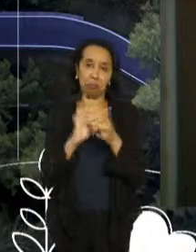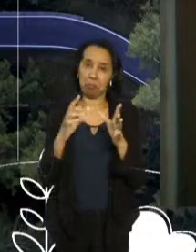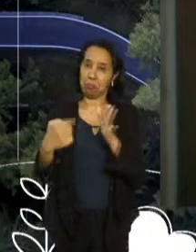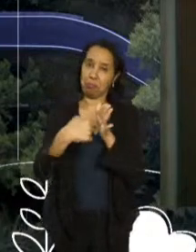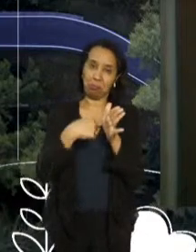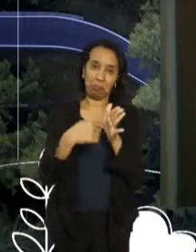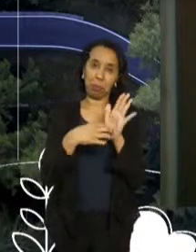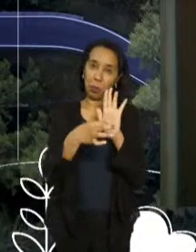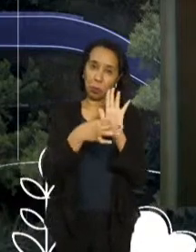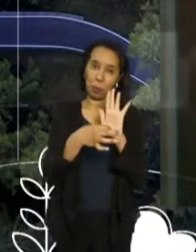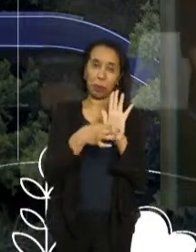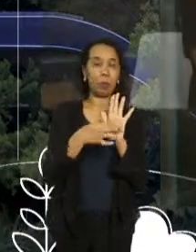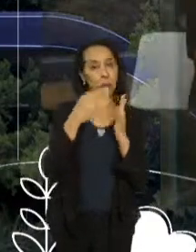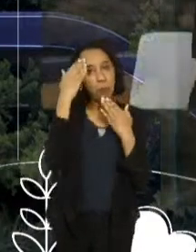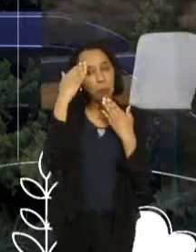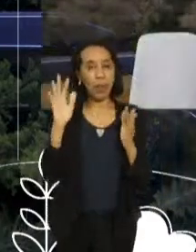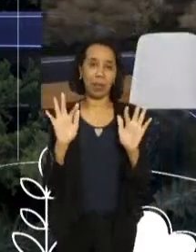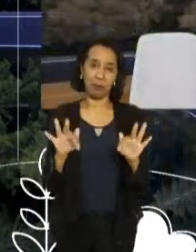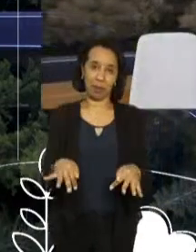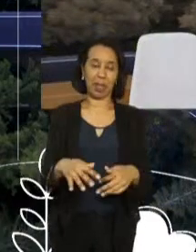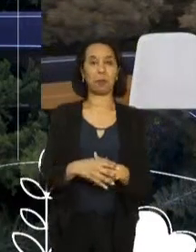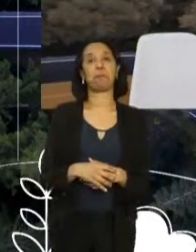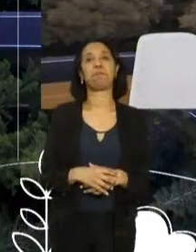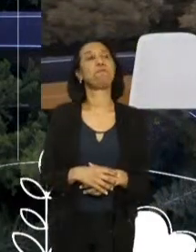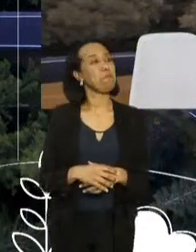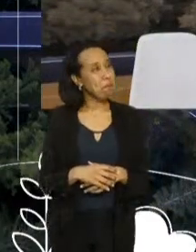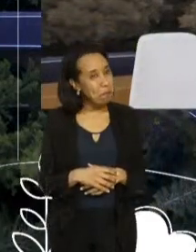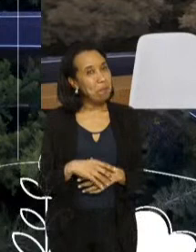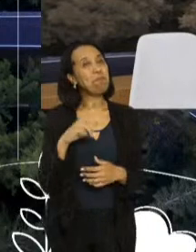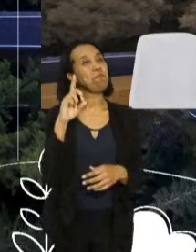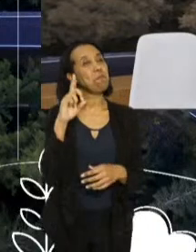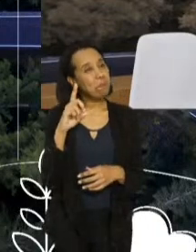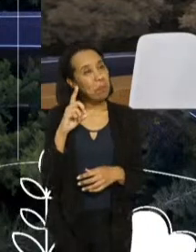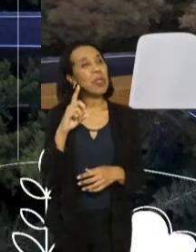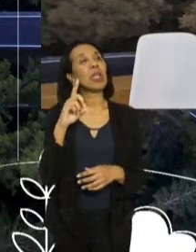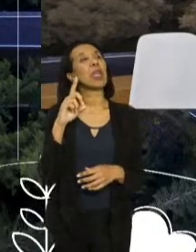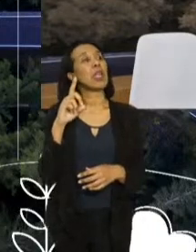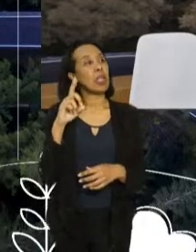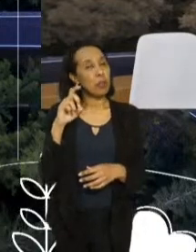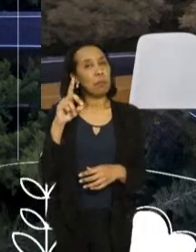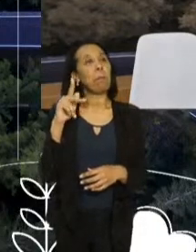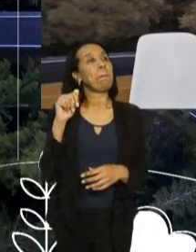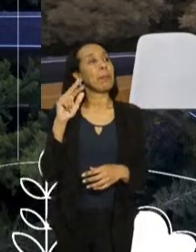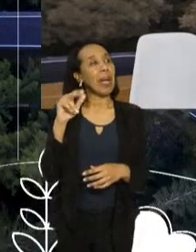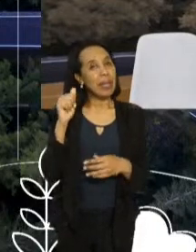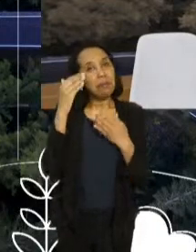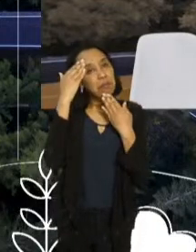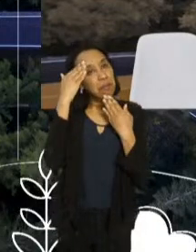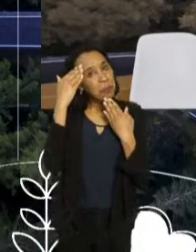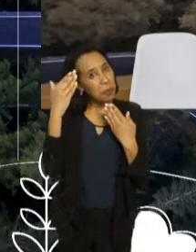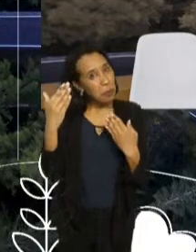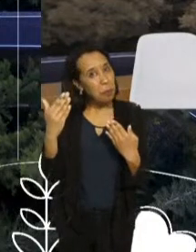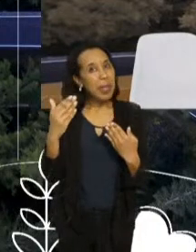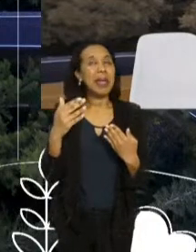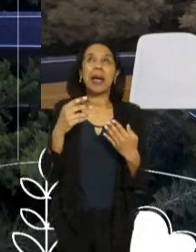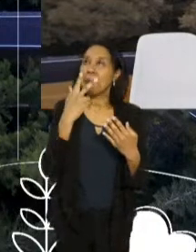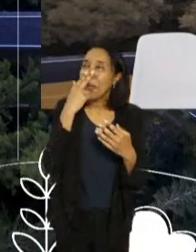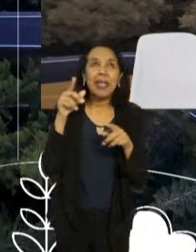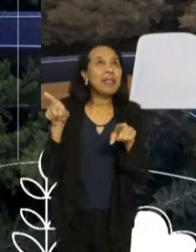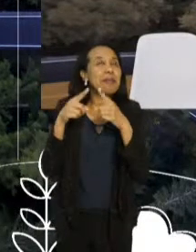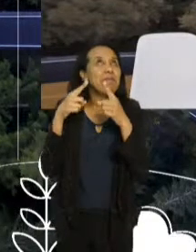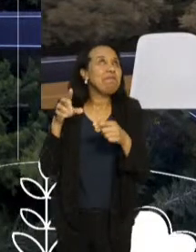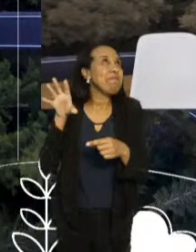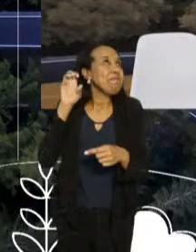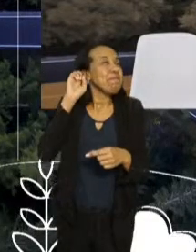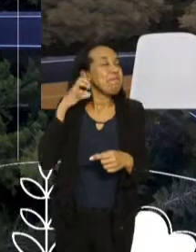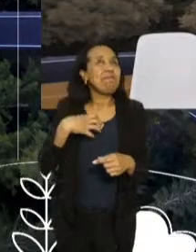questões ao final. Muito obrigada. Doutora Patrícia, muito obrigada. Muita música para os nossos ouvidos. Como é